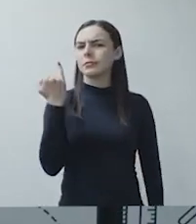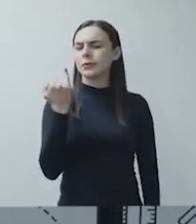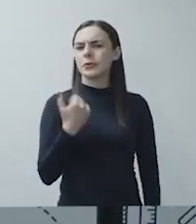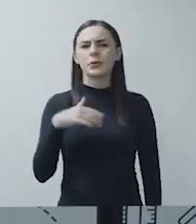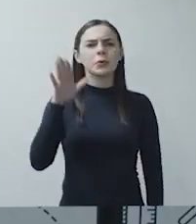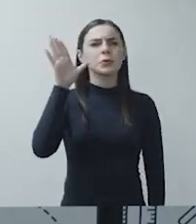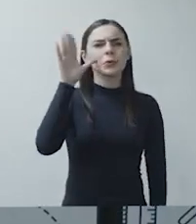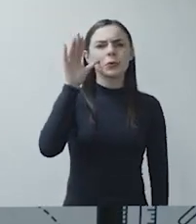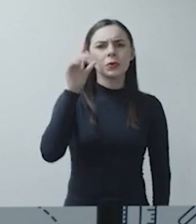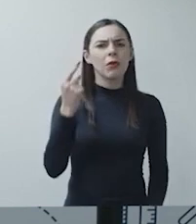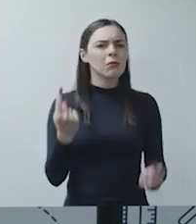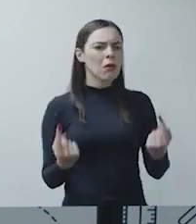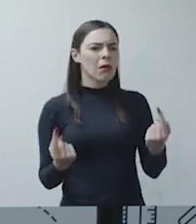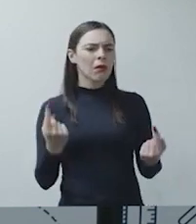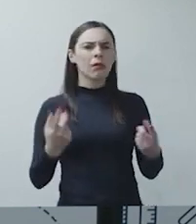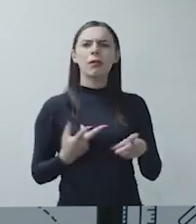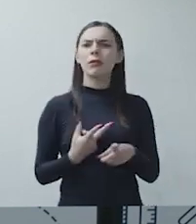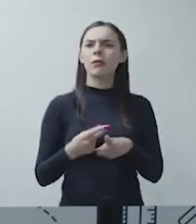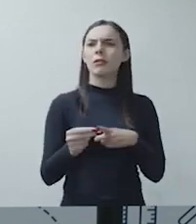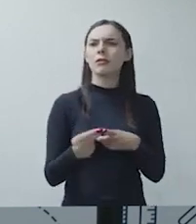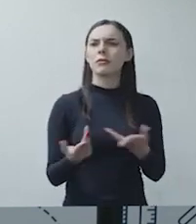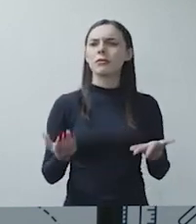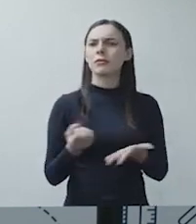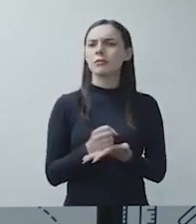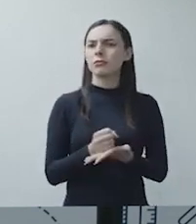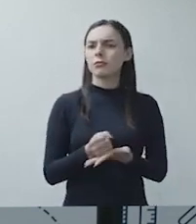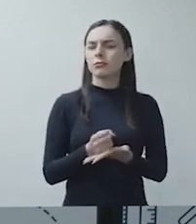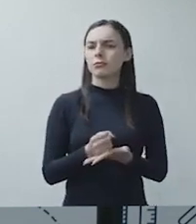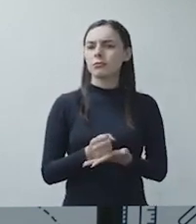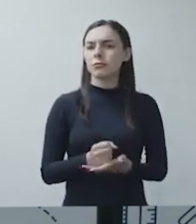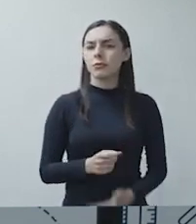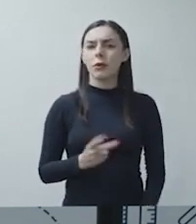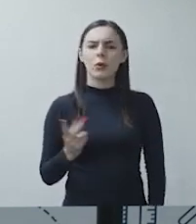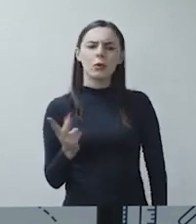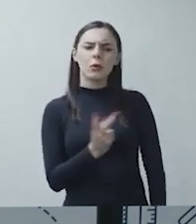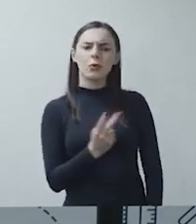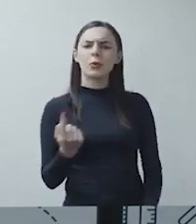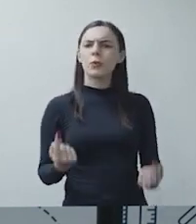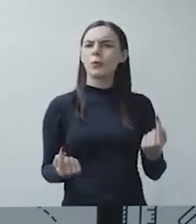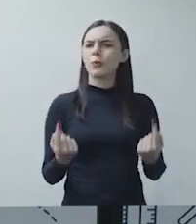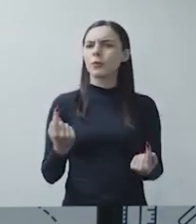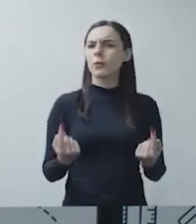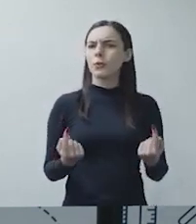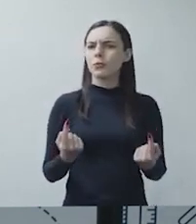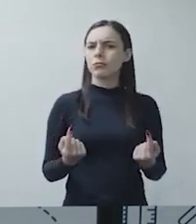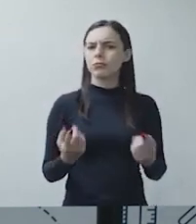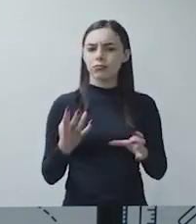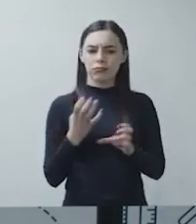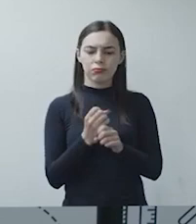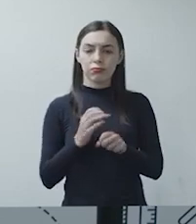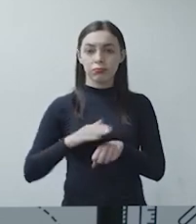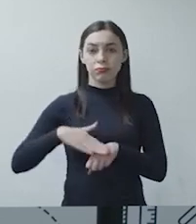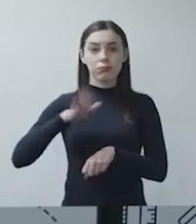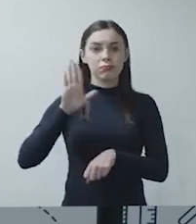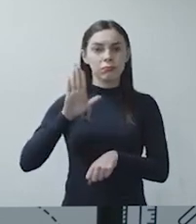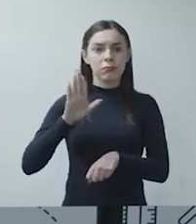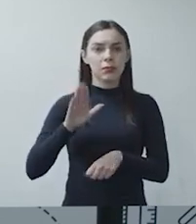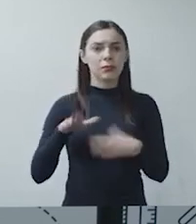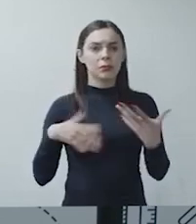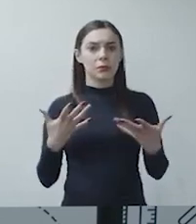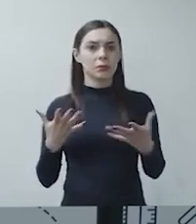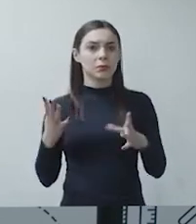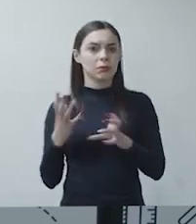temos que saber quem que venceu esse jogo. Quem que marcou maior número de pontos quando